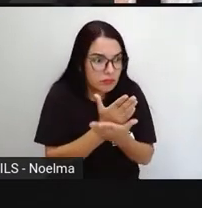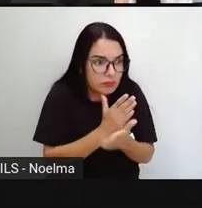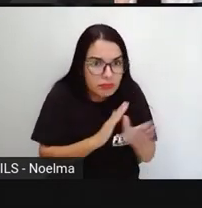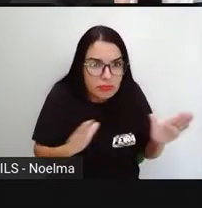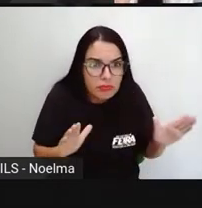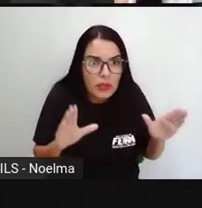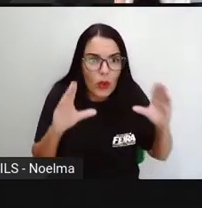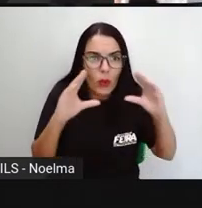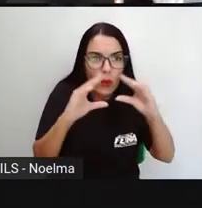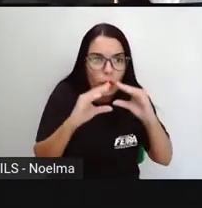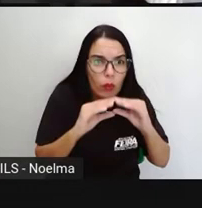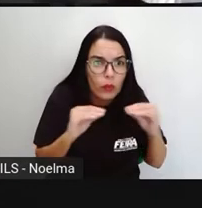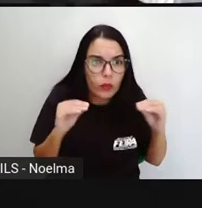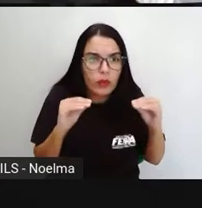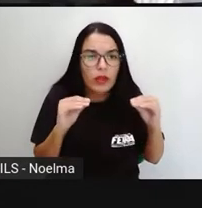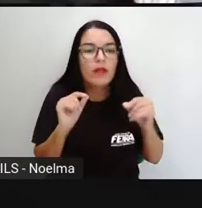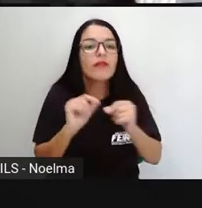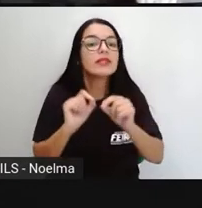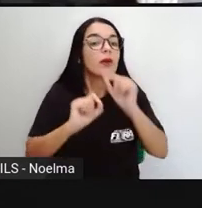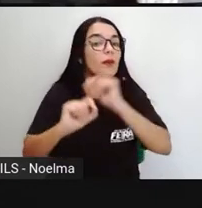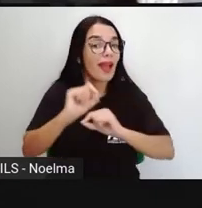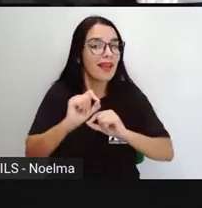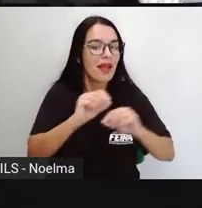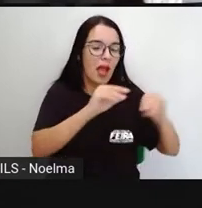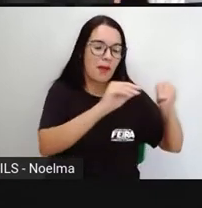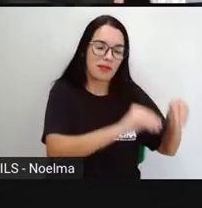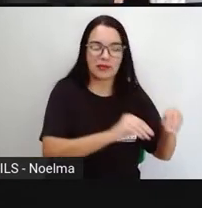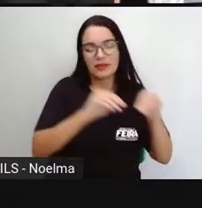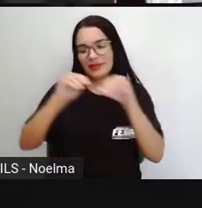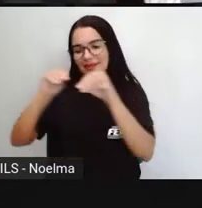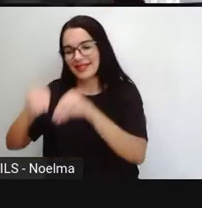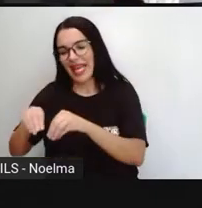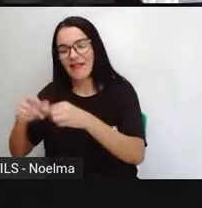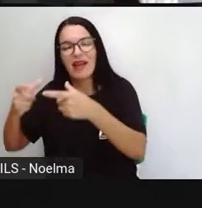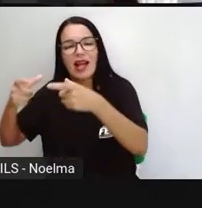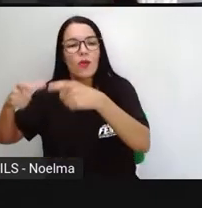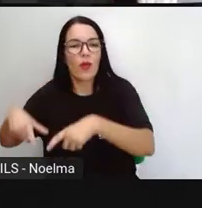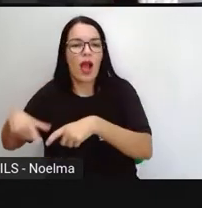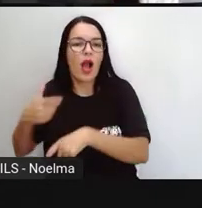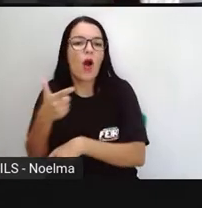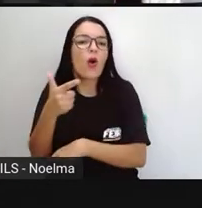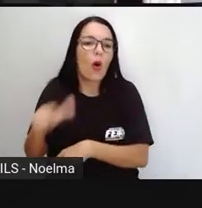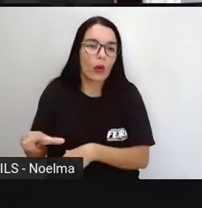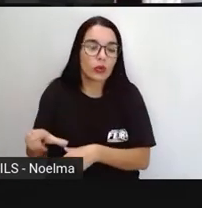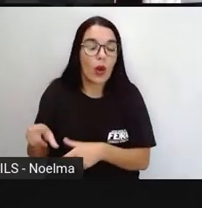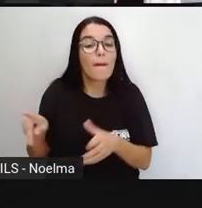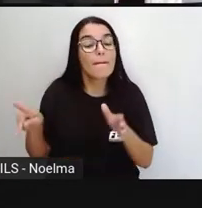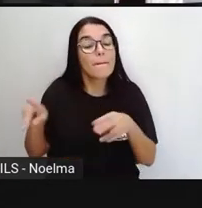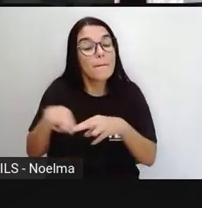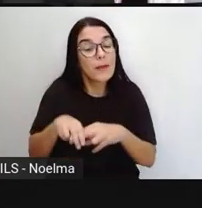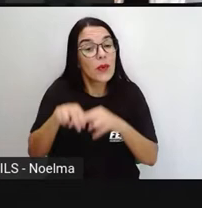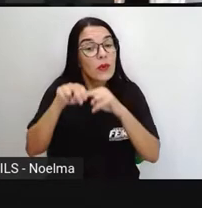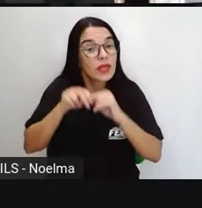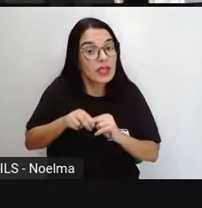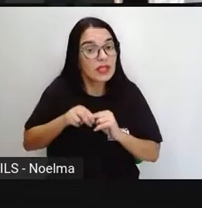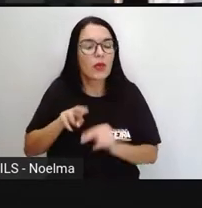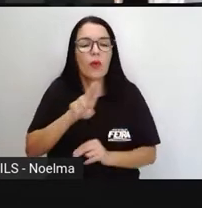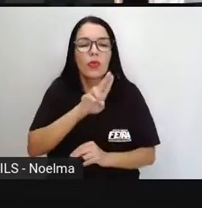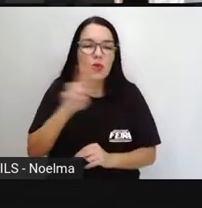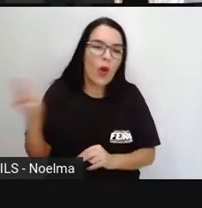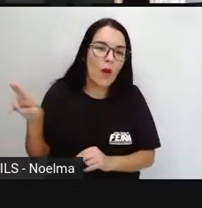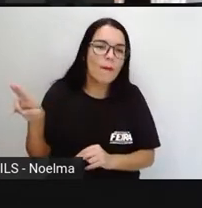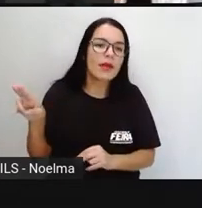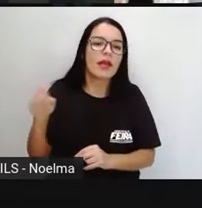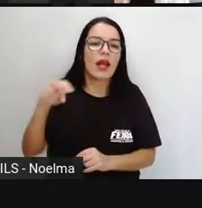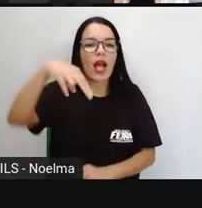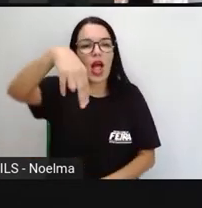menor, diminuíam, eles mudavam para uma outra parte, mudavam aí para um outro espaço. E aí,